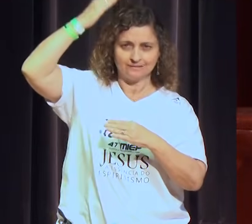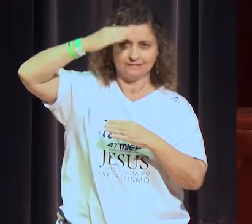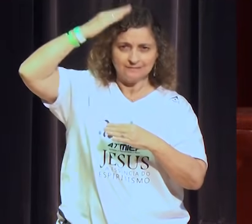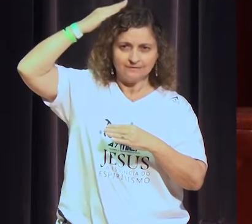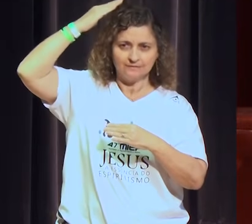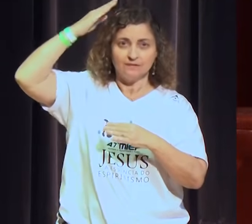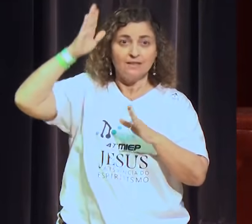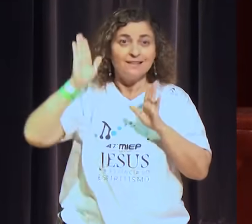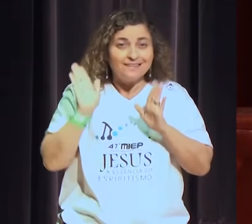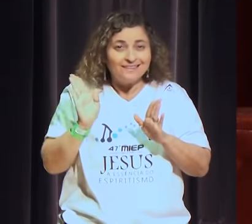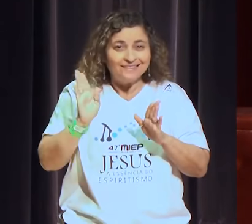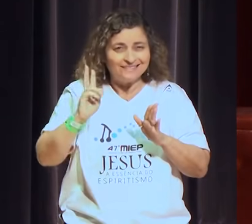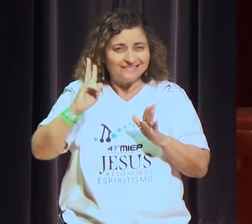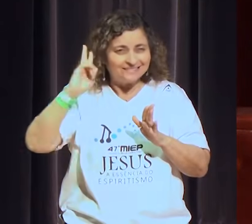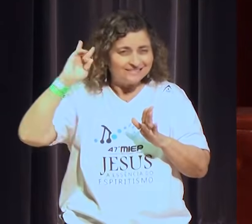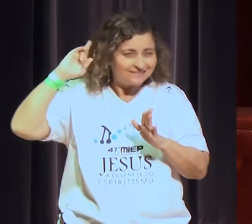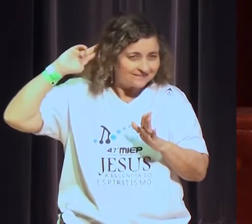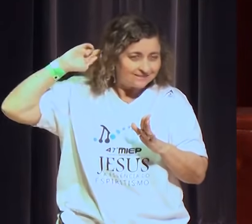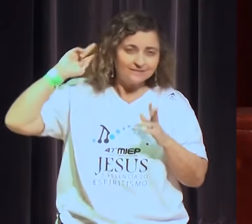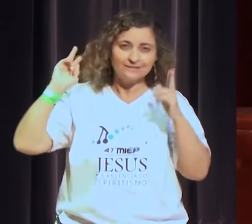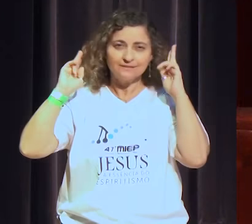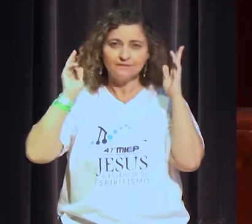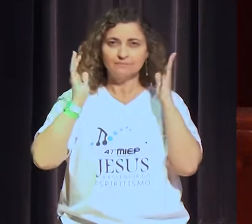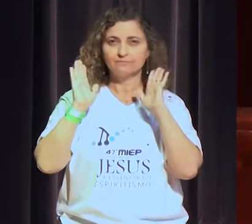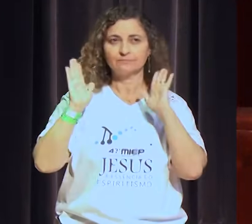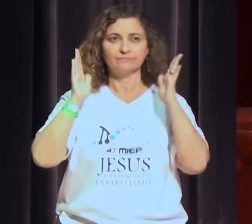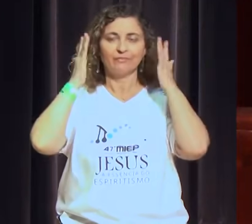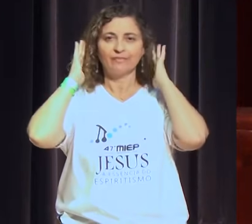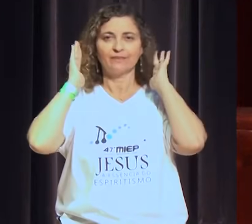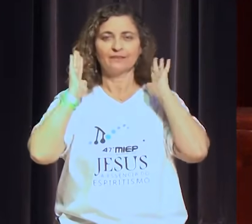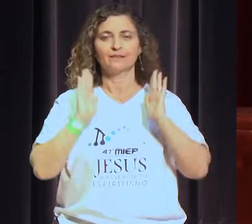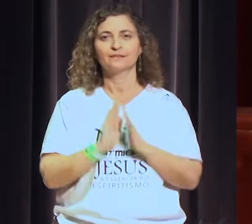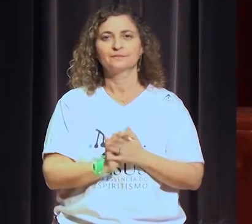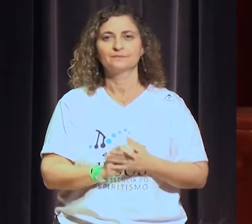Aí ele corta curtinho, né? Ficar assim para disfarçar.